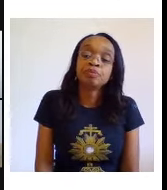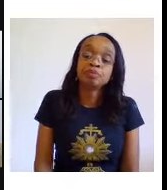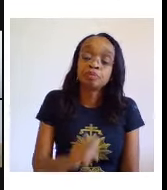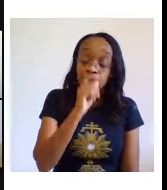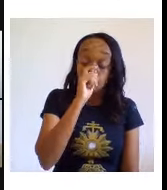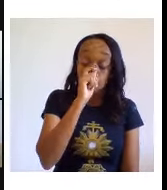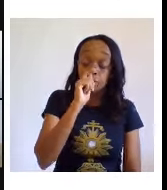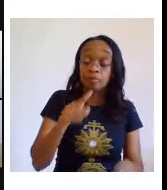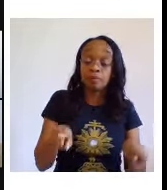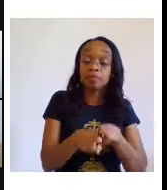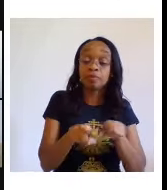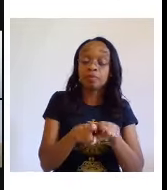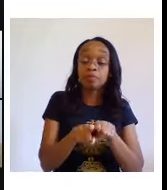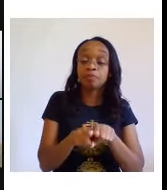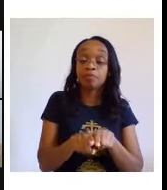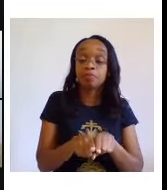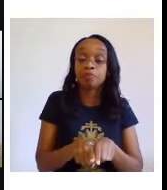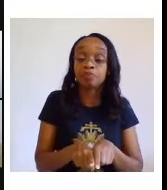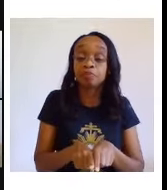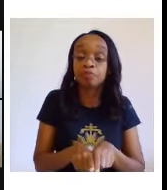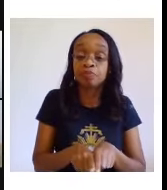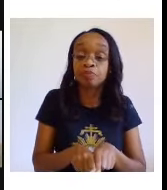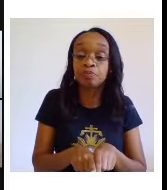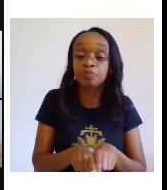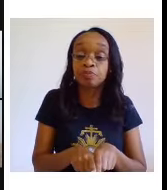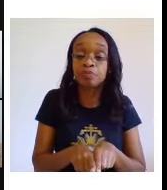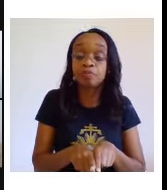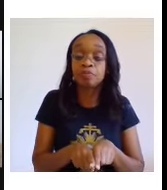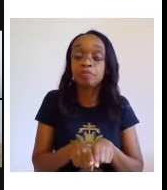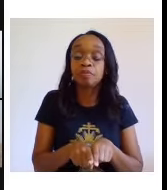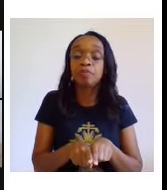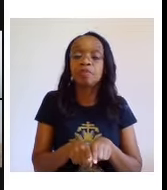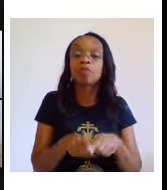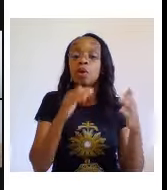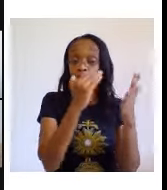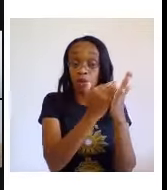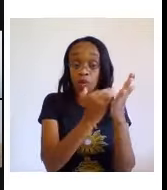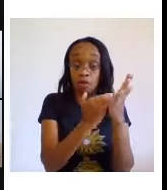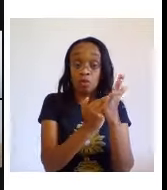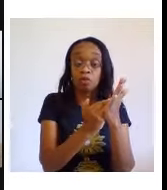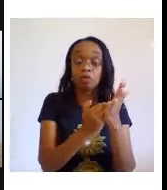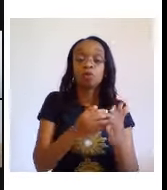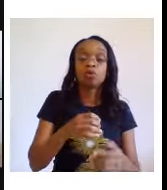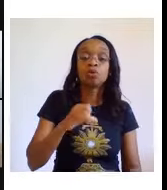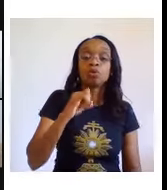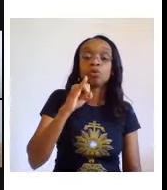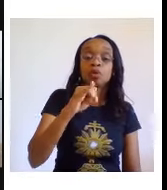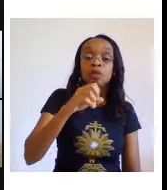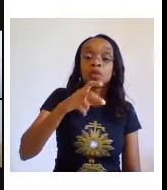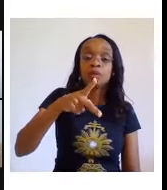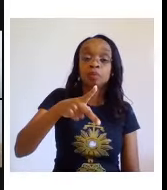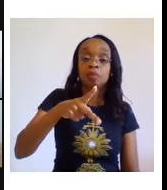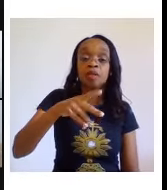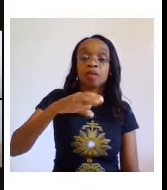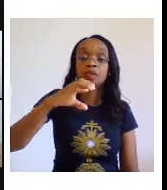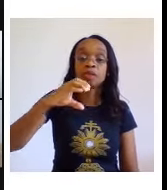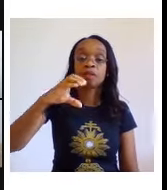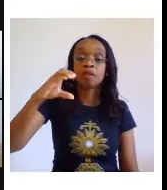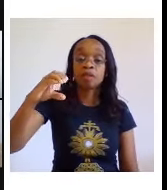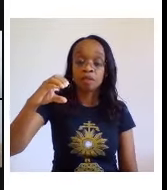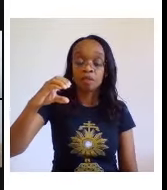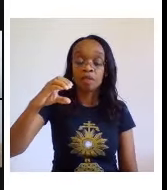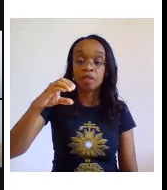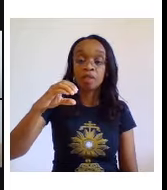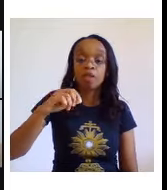ia complementar que esse relatório último, né, foi feito em agosto, né?